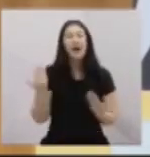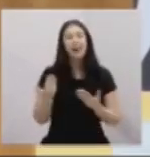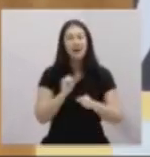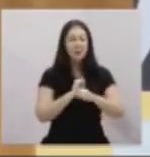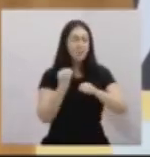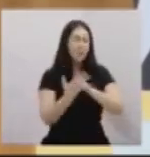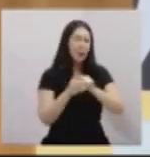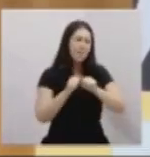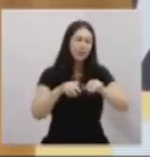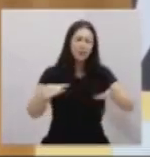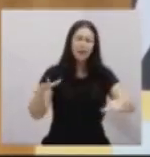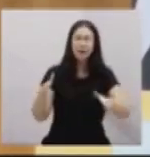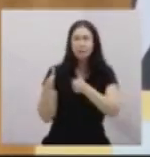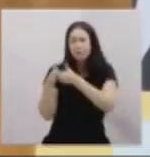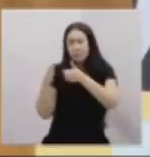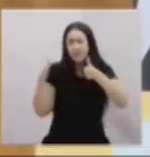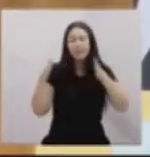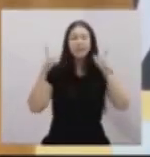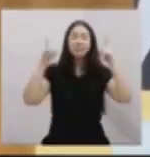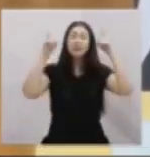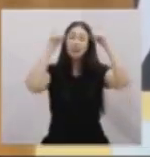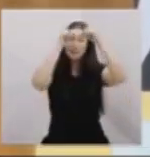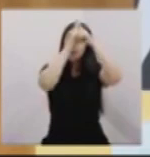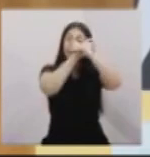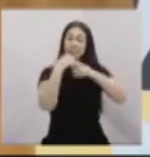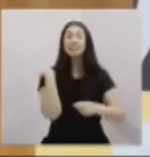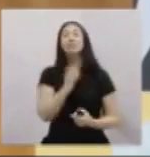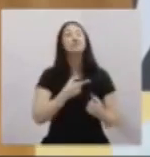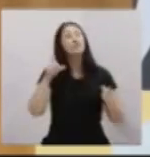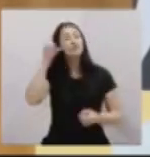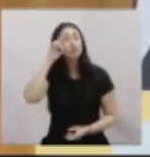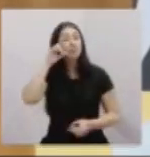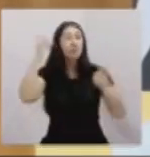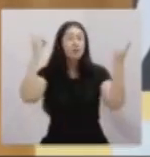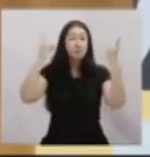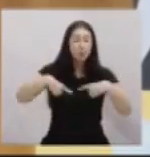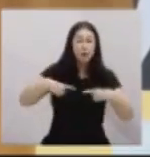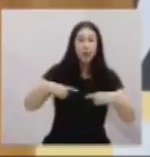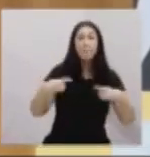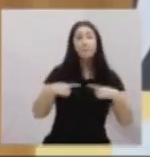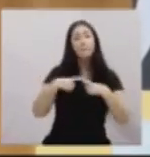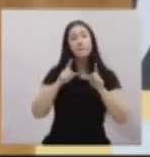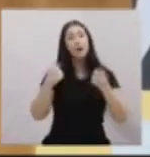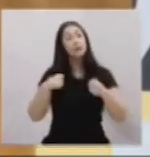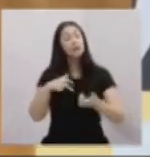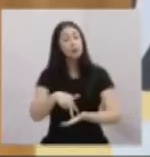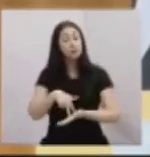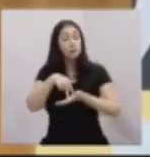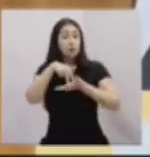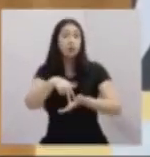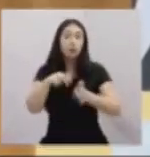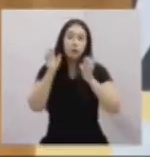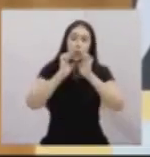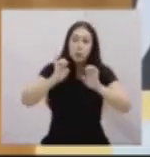pandemia, tempos tão difíceis que a gente é desafiado todos os dias a permanecer firmes, a levar essa palavra